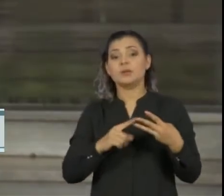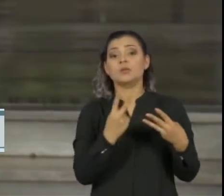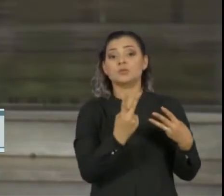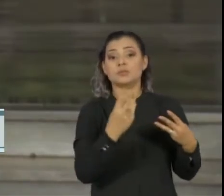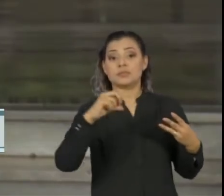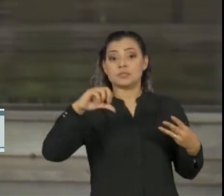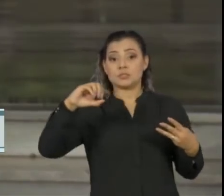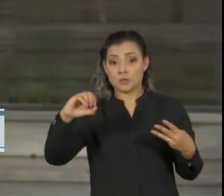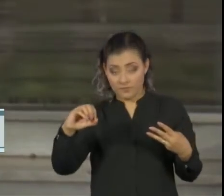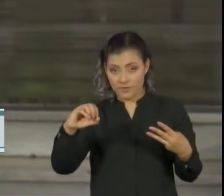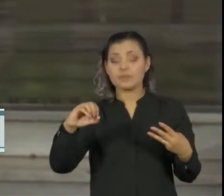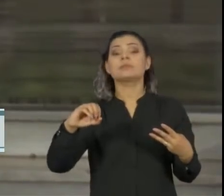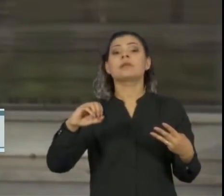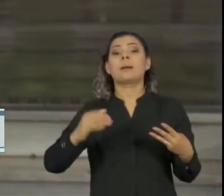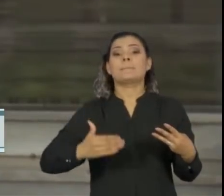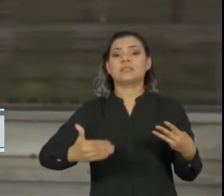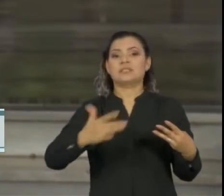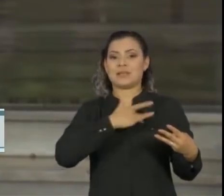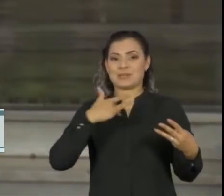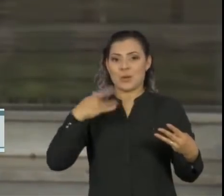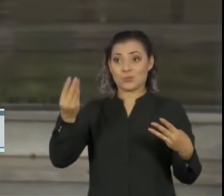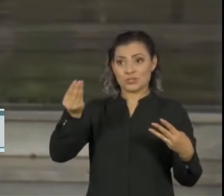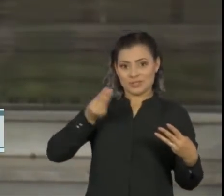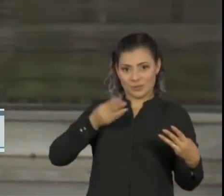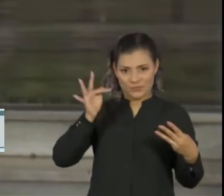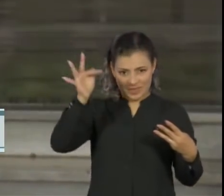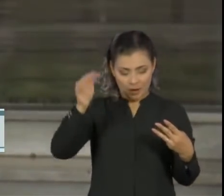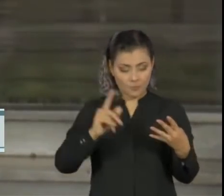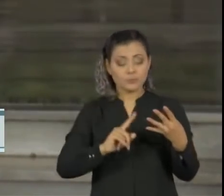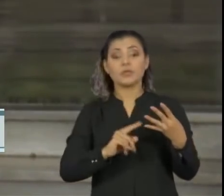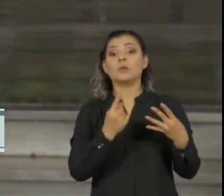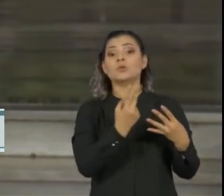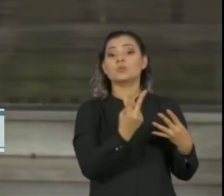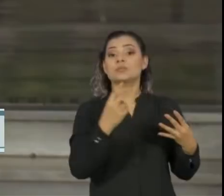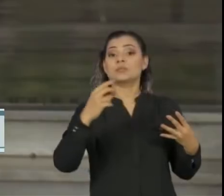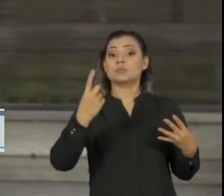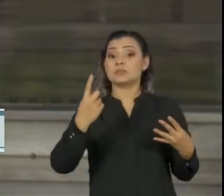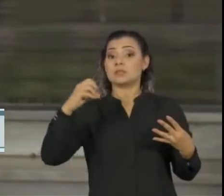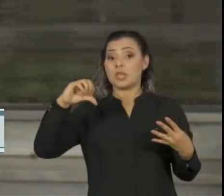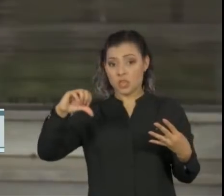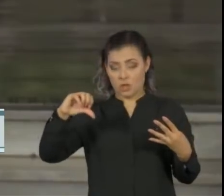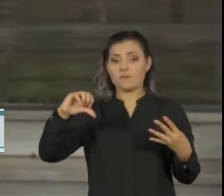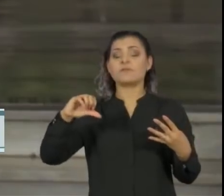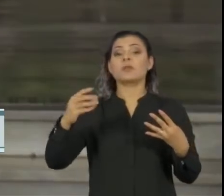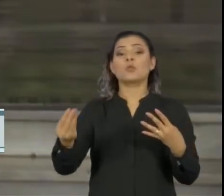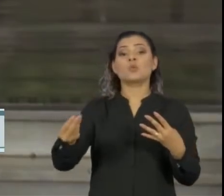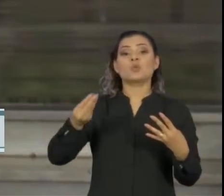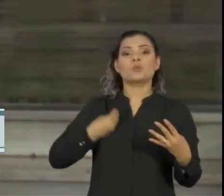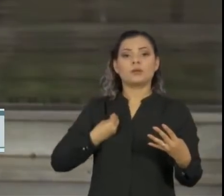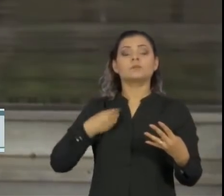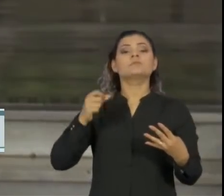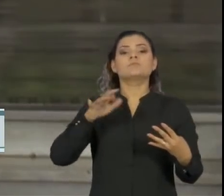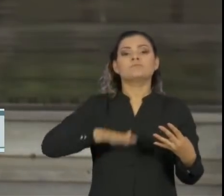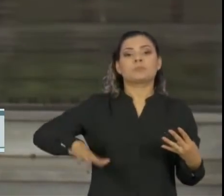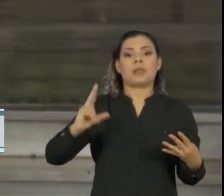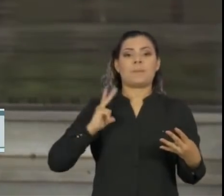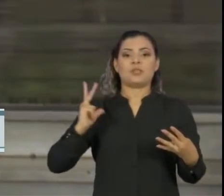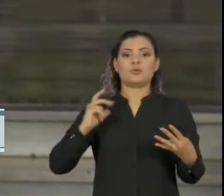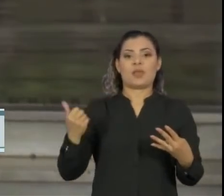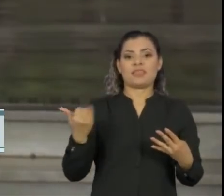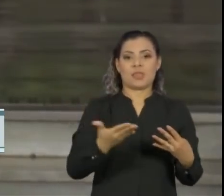290 do Ministério da Saúde e 219 respiradores doados pelo setor